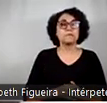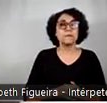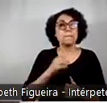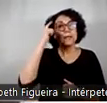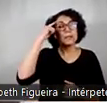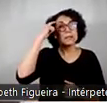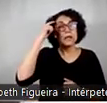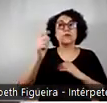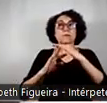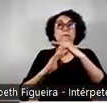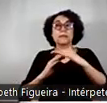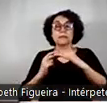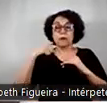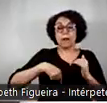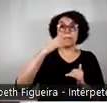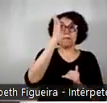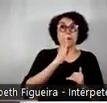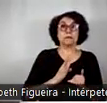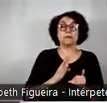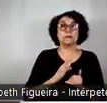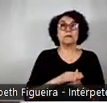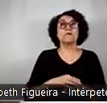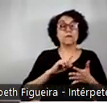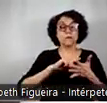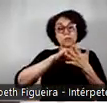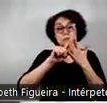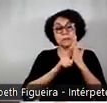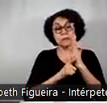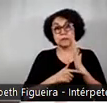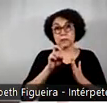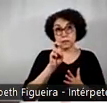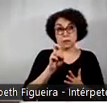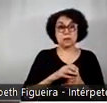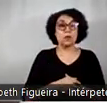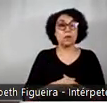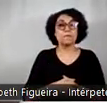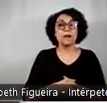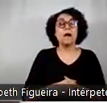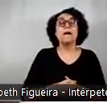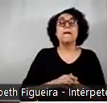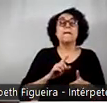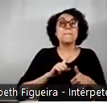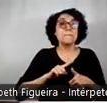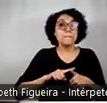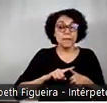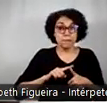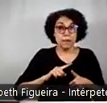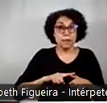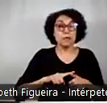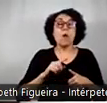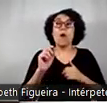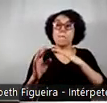pensando aí em cinco pontos, né? Primeiro, o primeiro fluxo migratório para o Brasil foi a invasão, né,